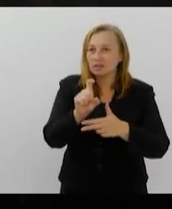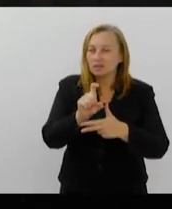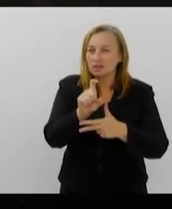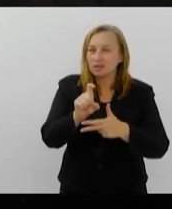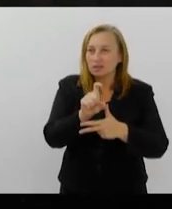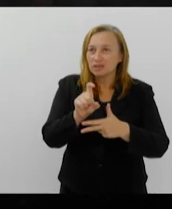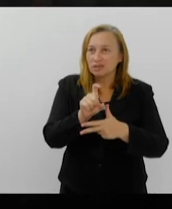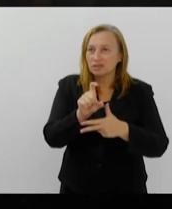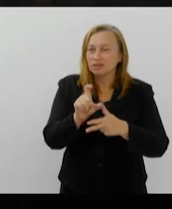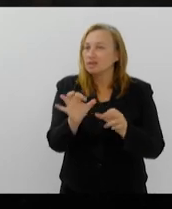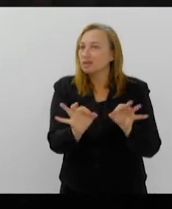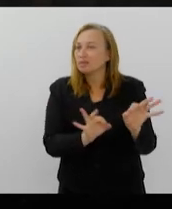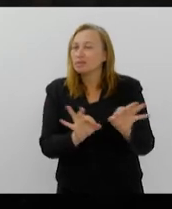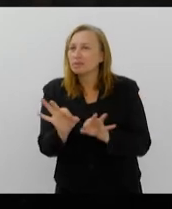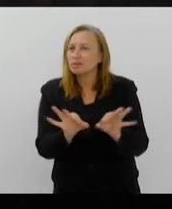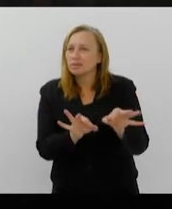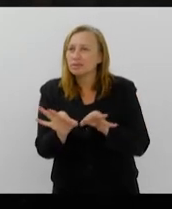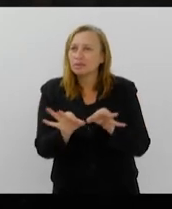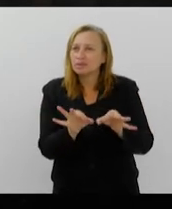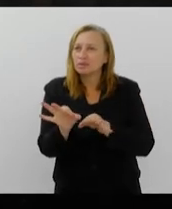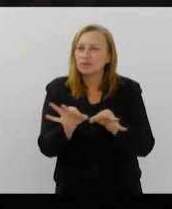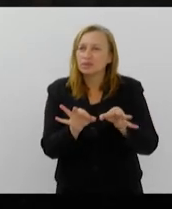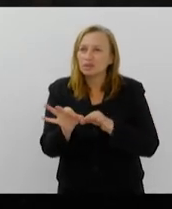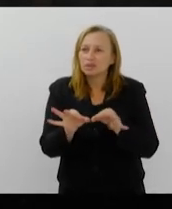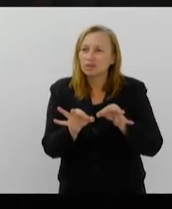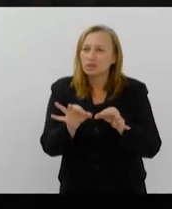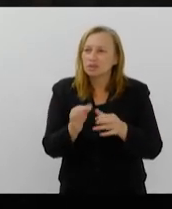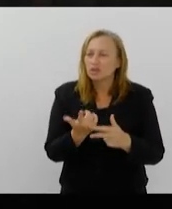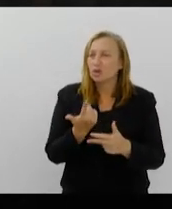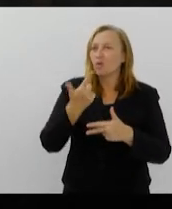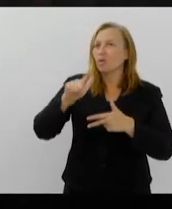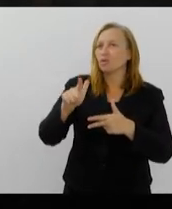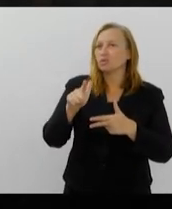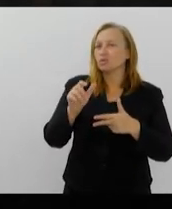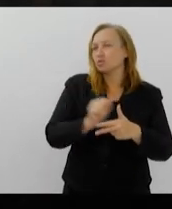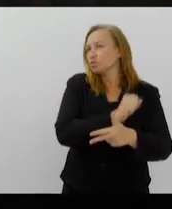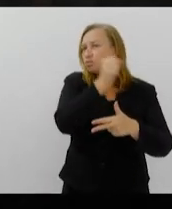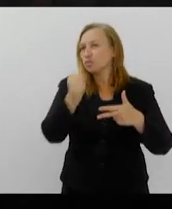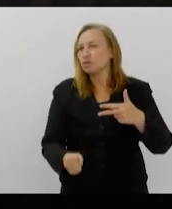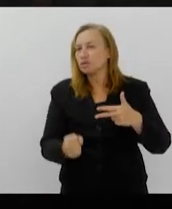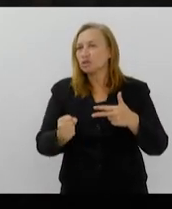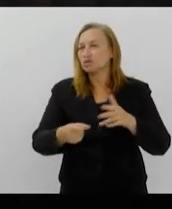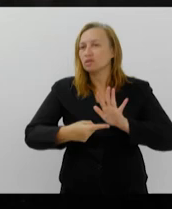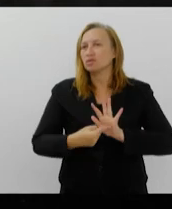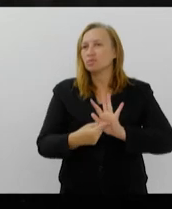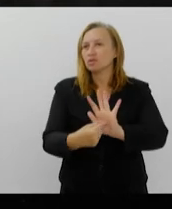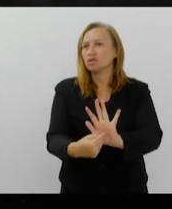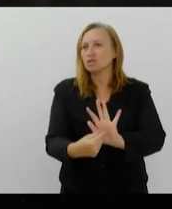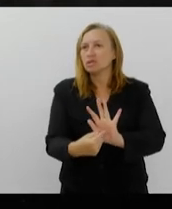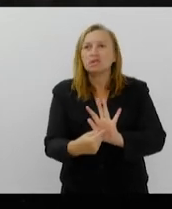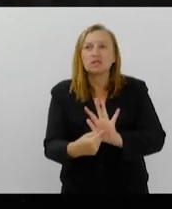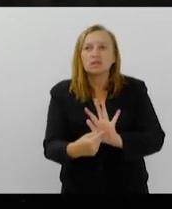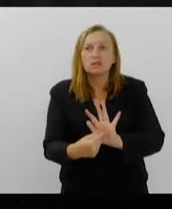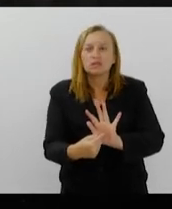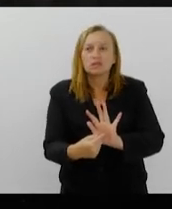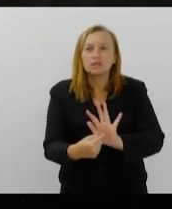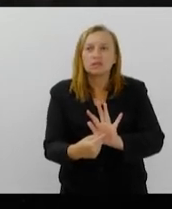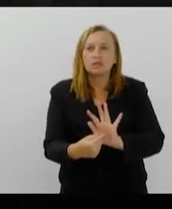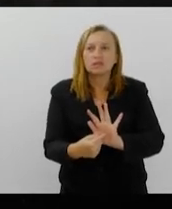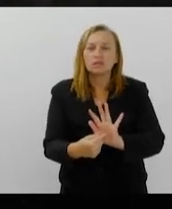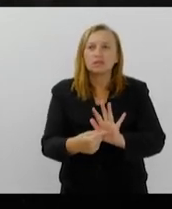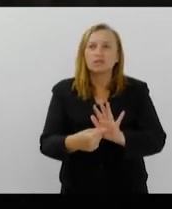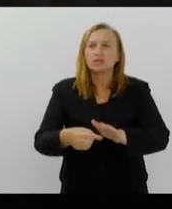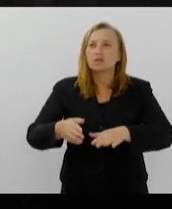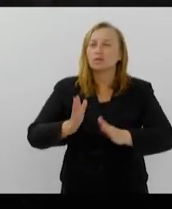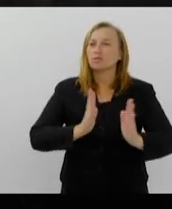a programação completa dos outros poderes, o demonstrativo da previsão das